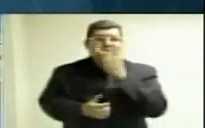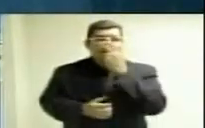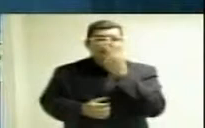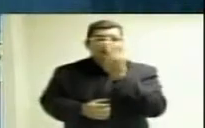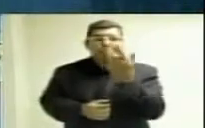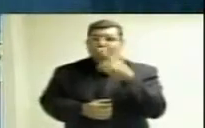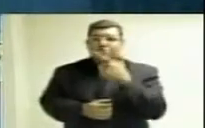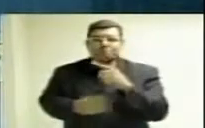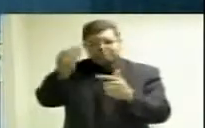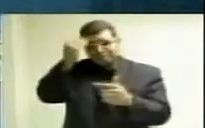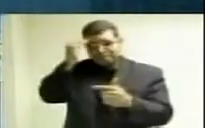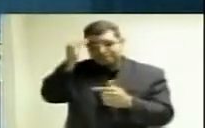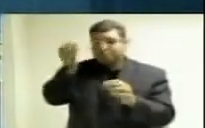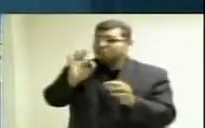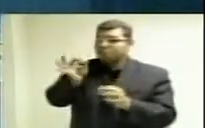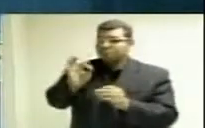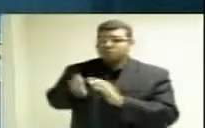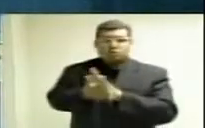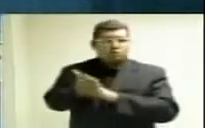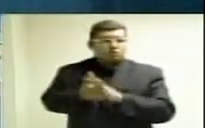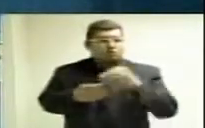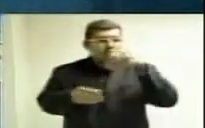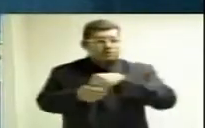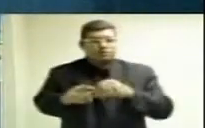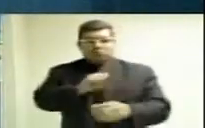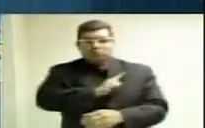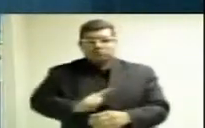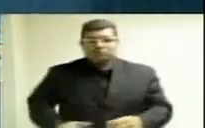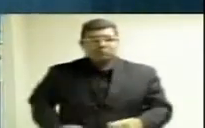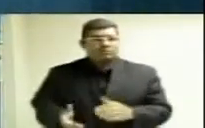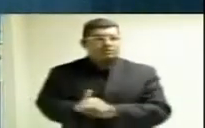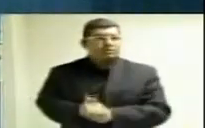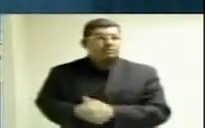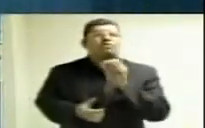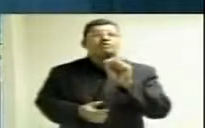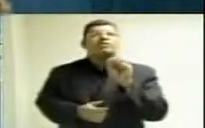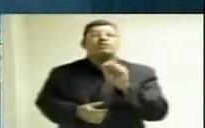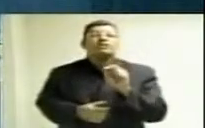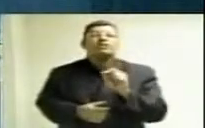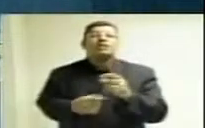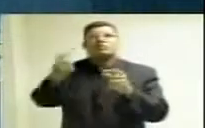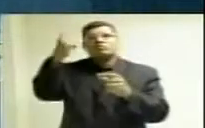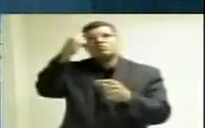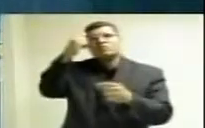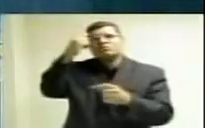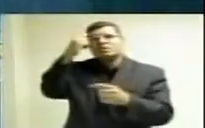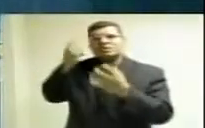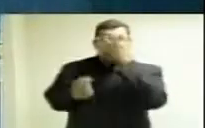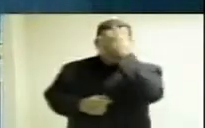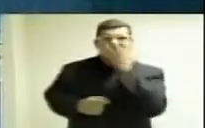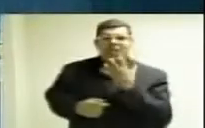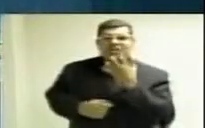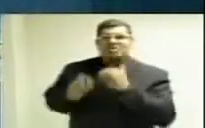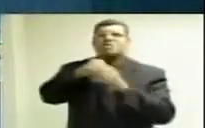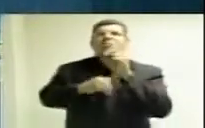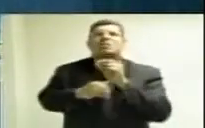Parece que não há um entendimento dentro do governo, de que a lógica da vingança